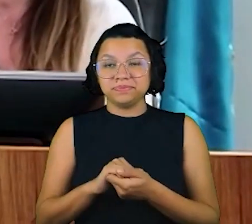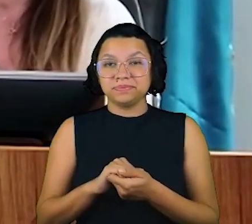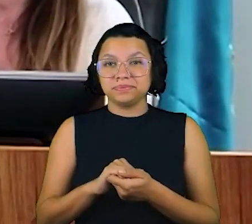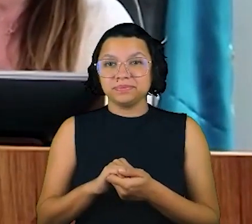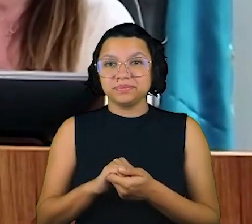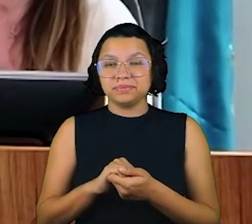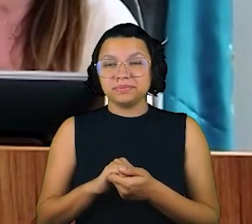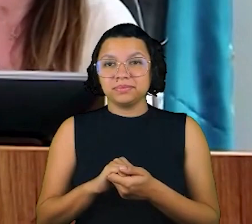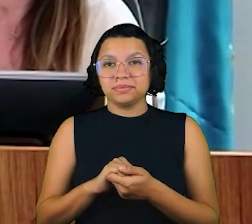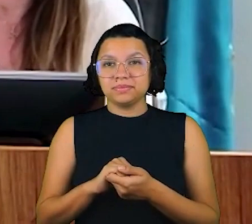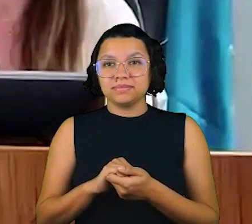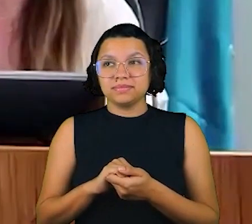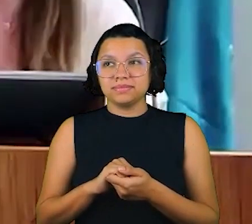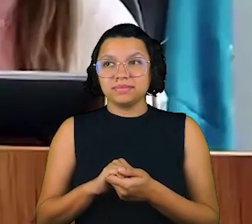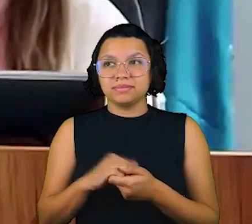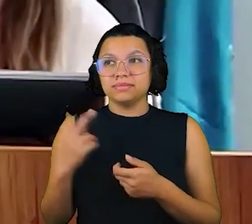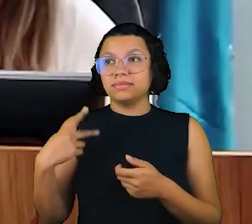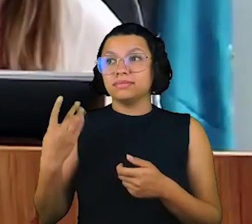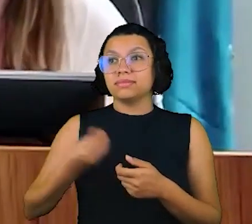This meeting no is being tribunal. recorded.